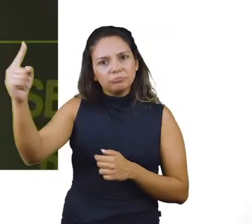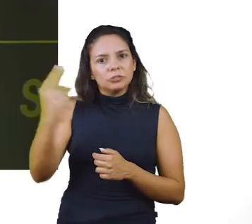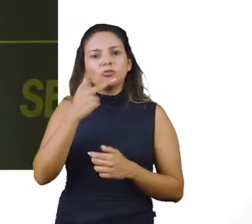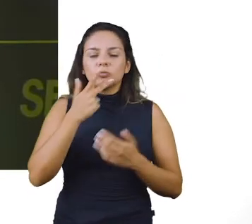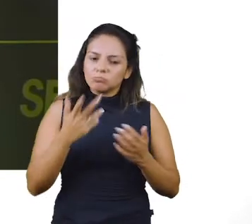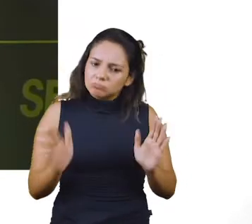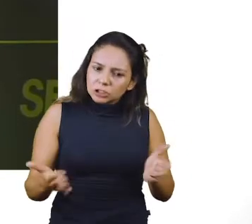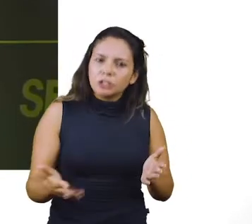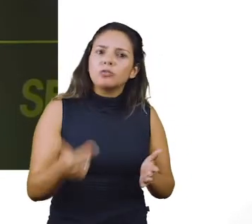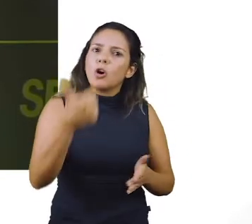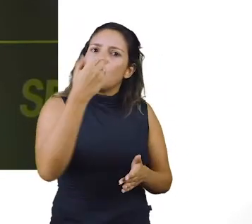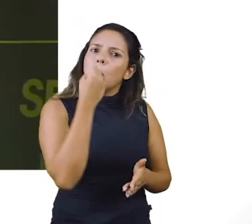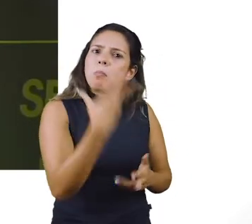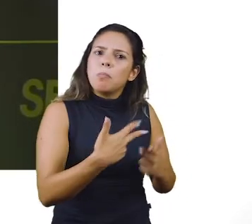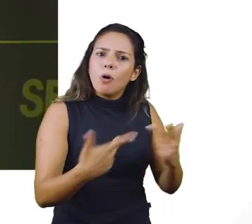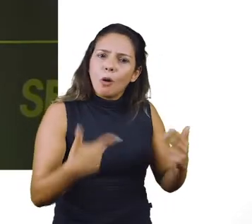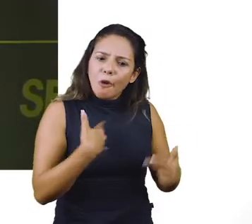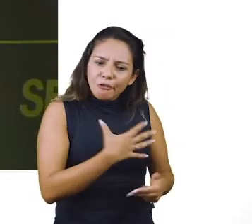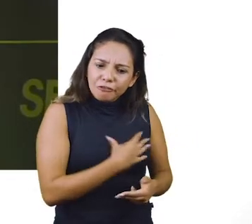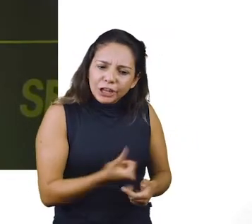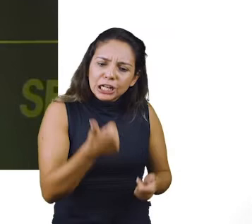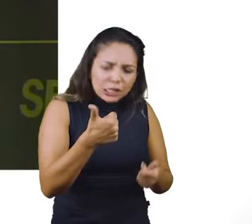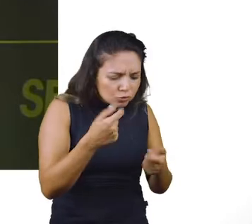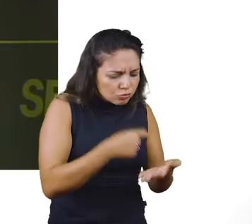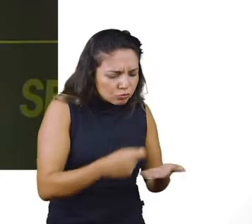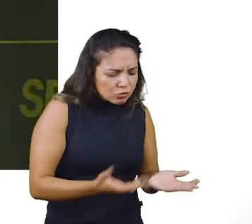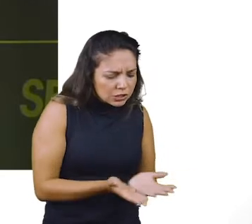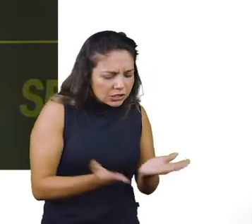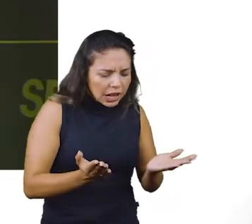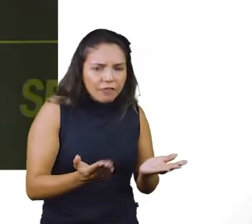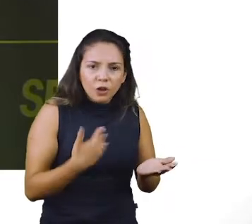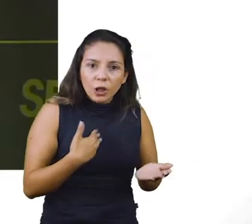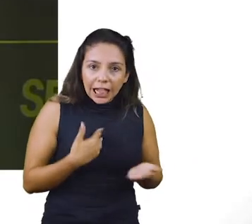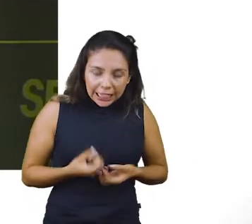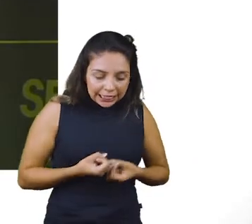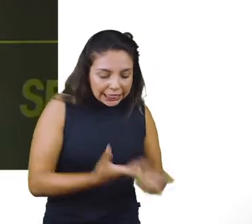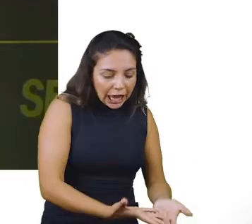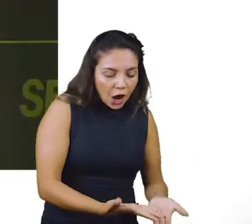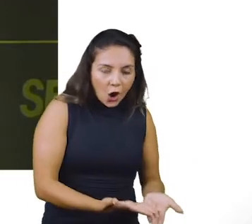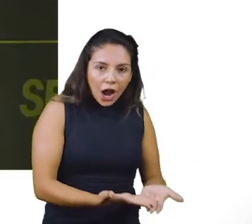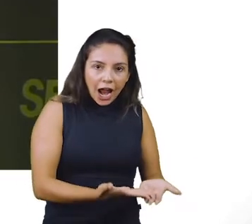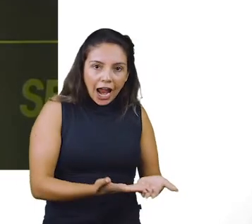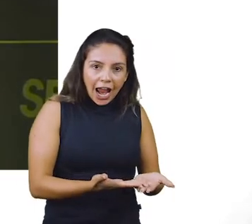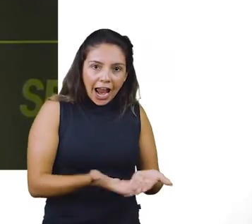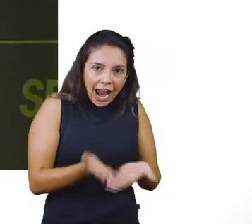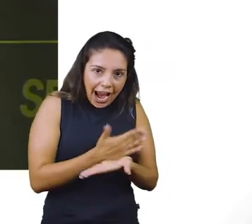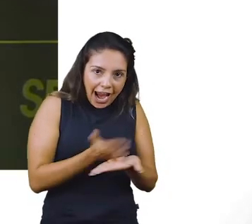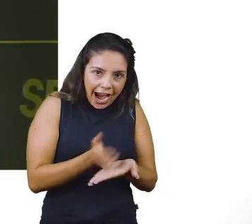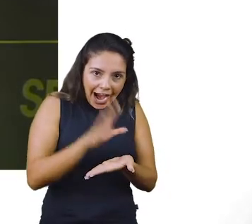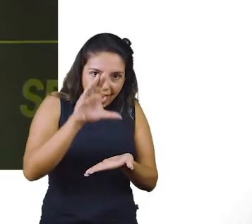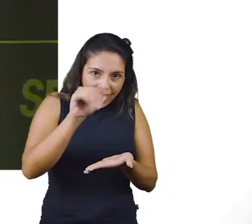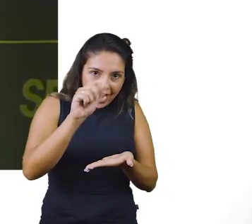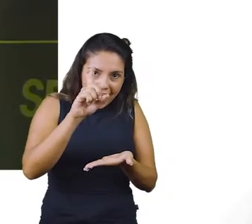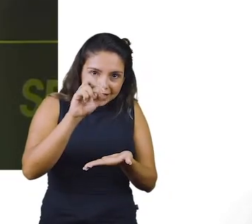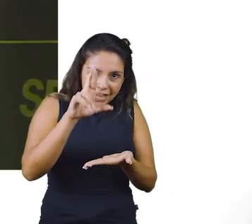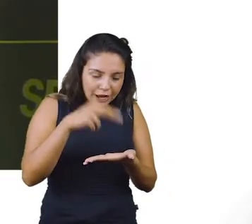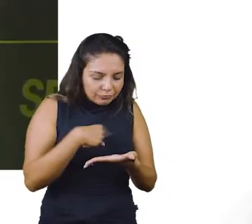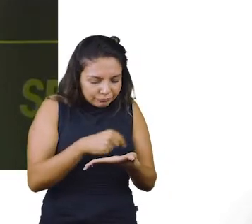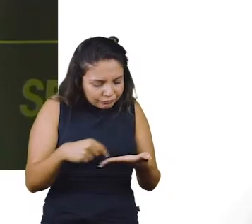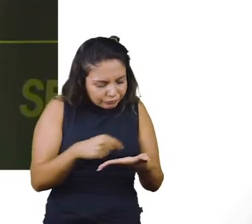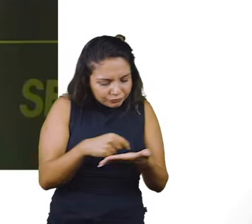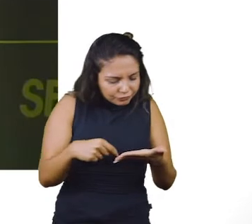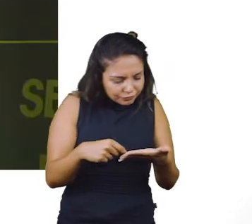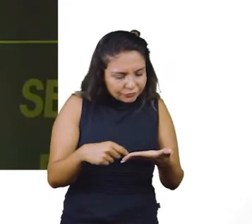para mim um caderno grande. Eu comecei a escrever ali à noite, com aquela